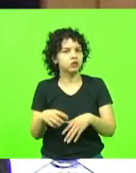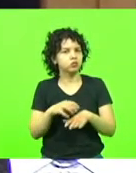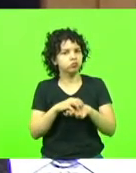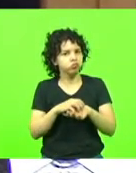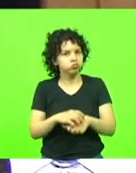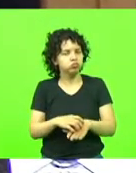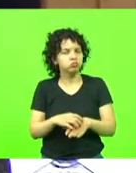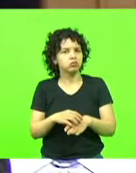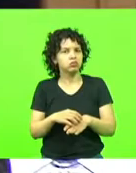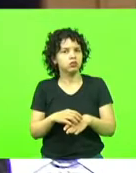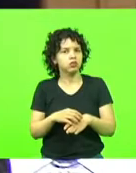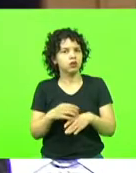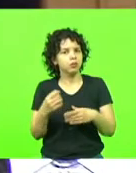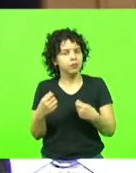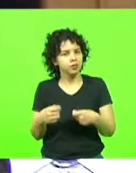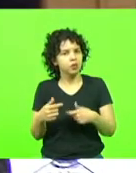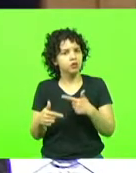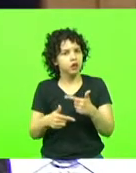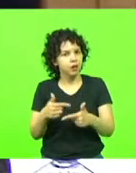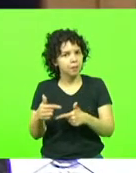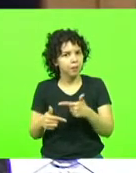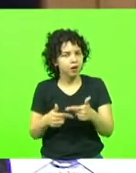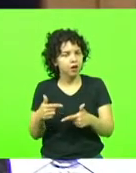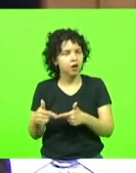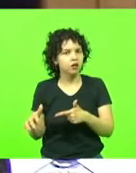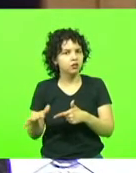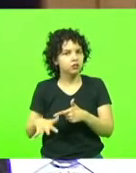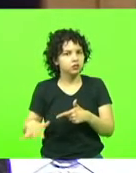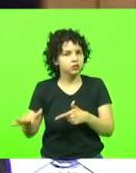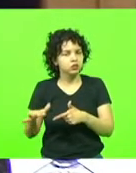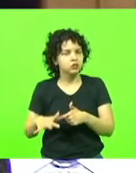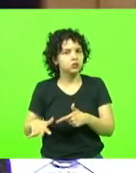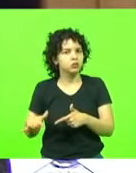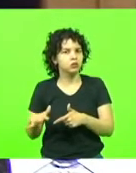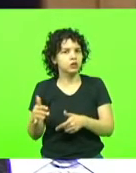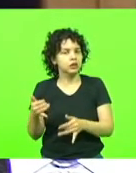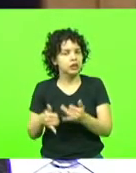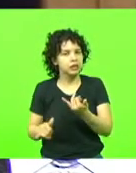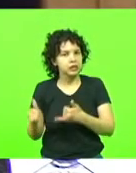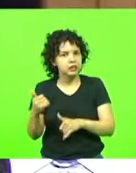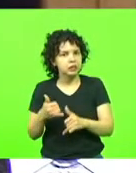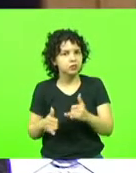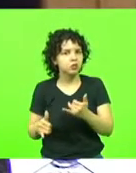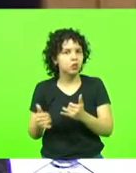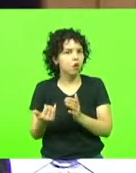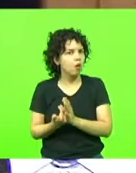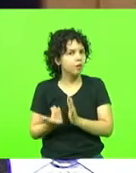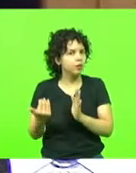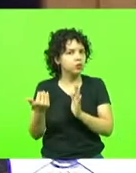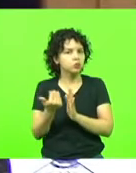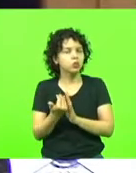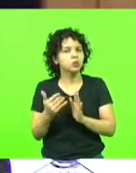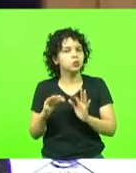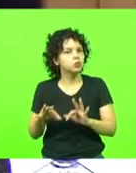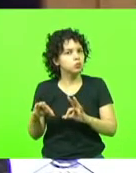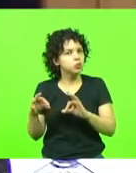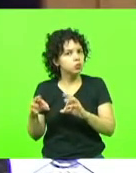commodities, quem trabalha no setor setor químico, aumentou tudo,